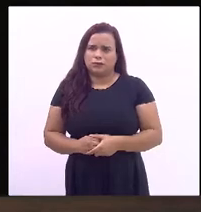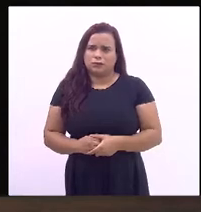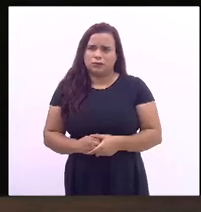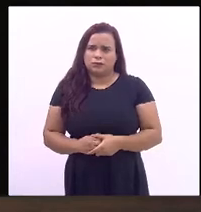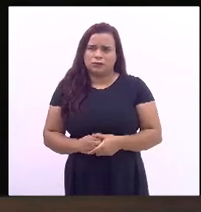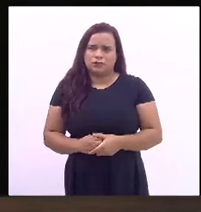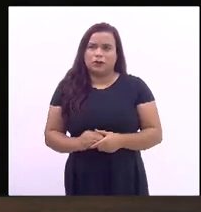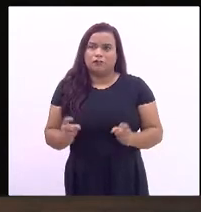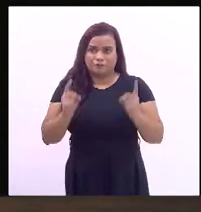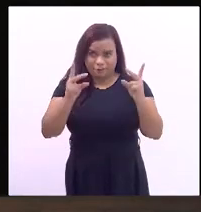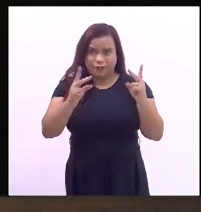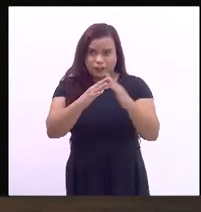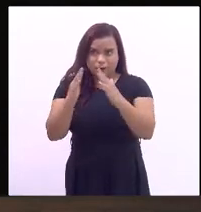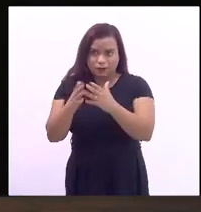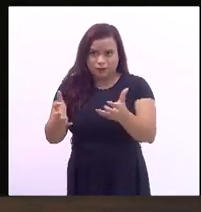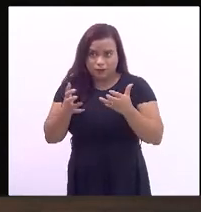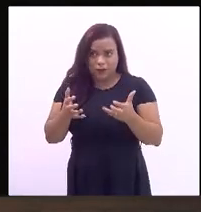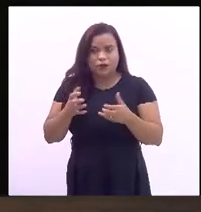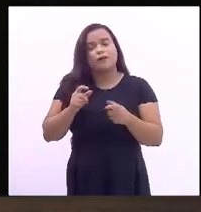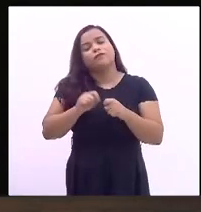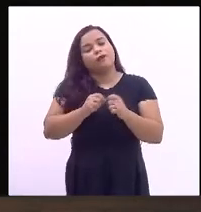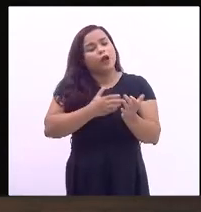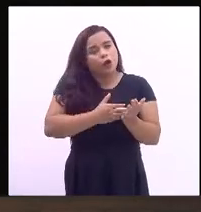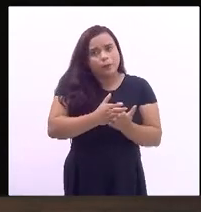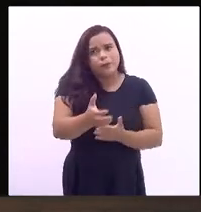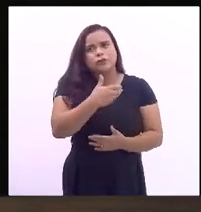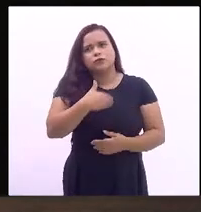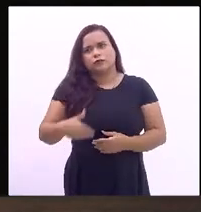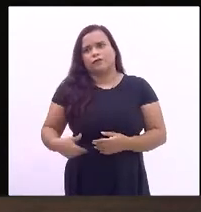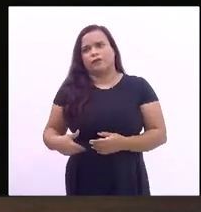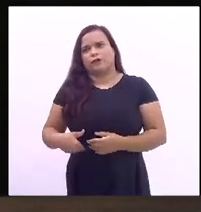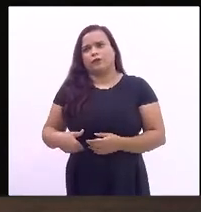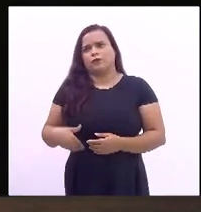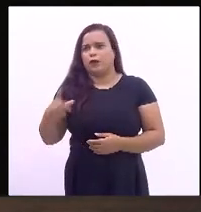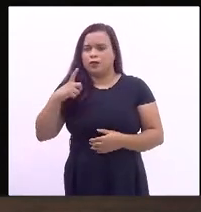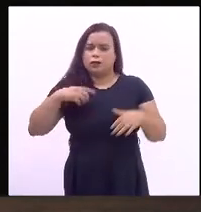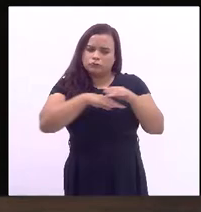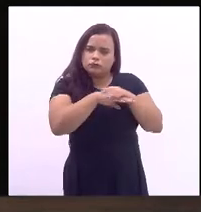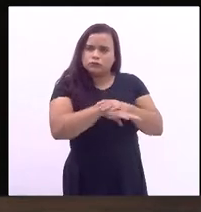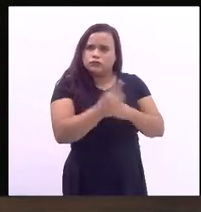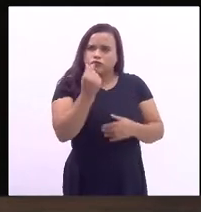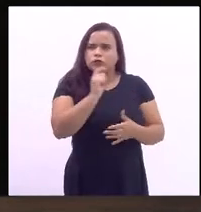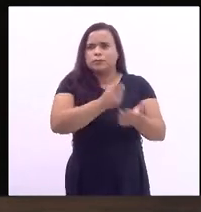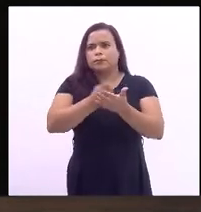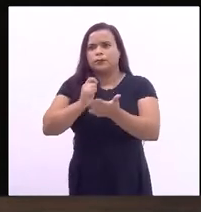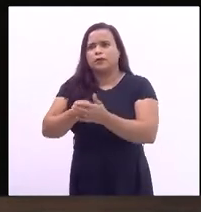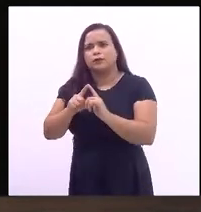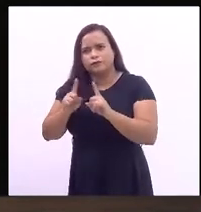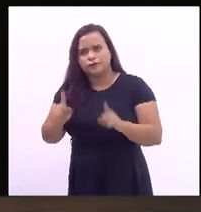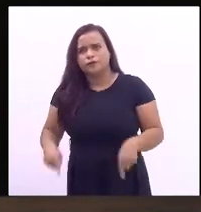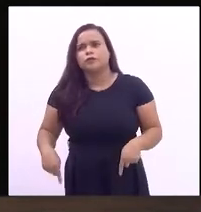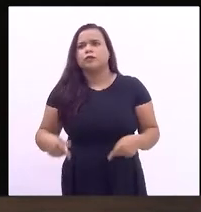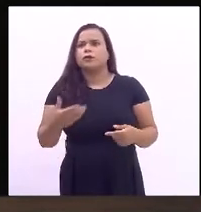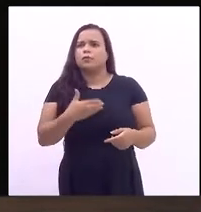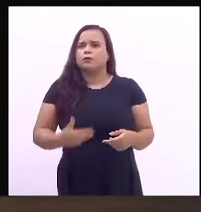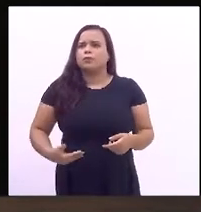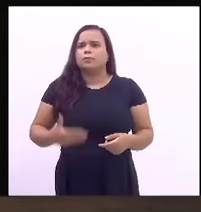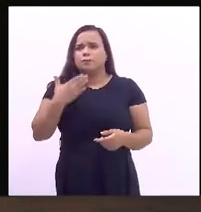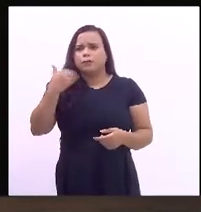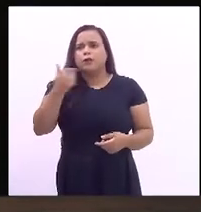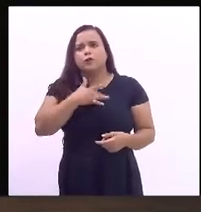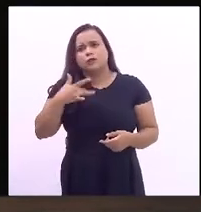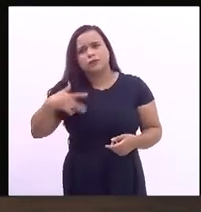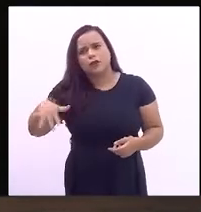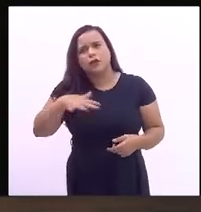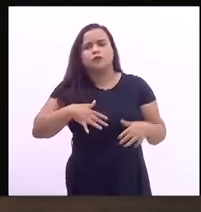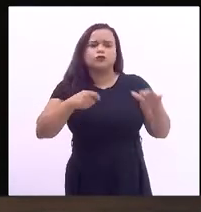alienação de imóvel quer vender imóvel Olha isso do governo parece que você pode ter caixa para poder pagar o funcionalismo quando terminar a questão da Saúde